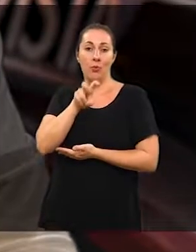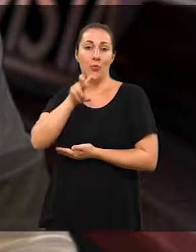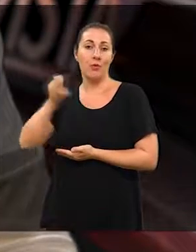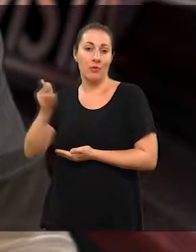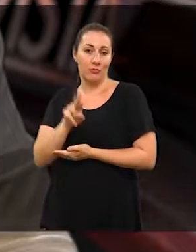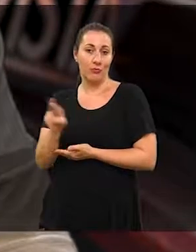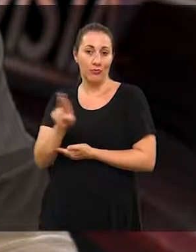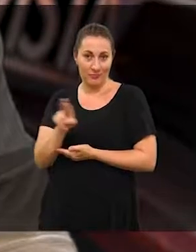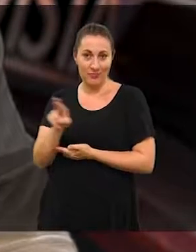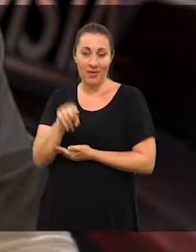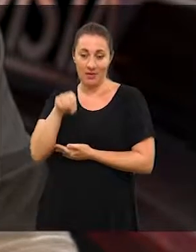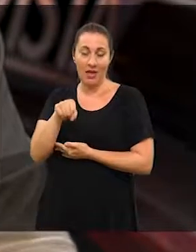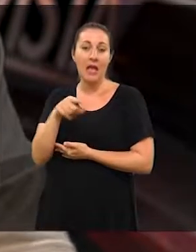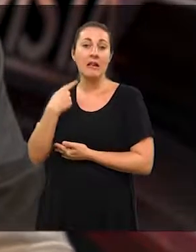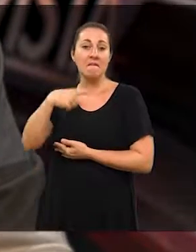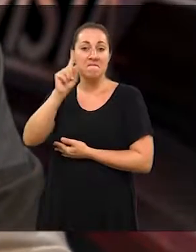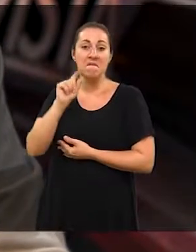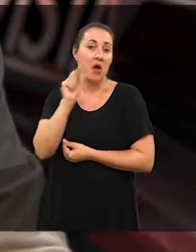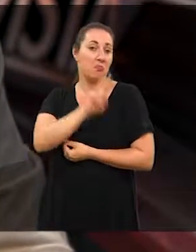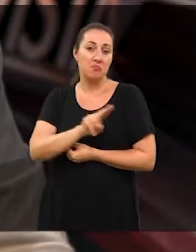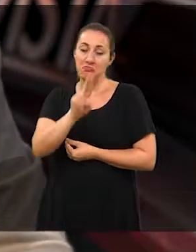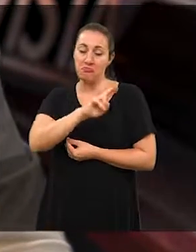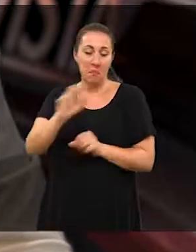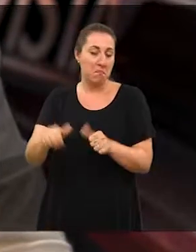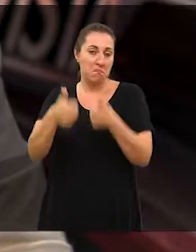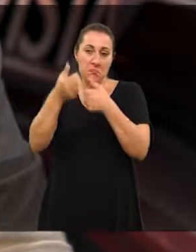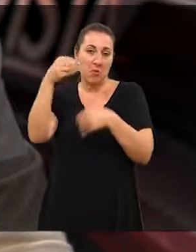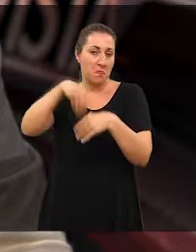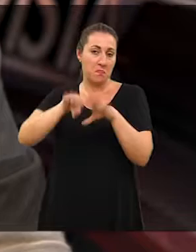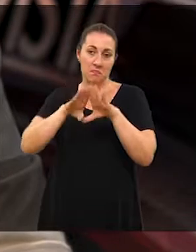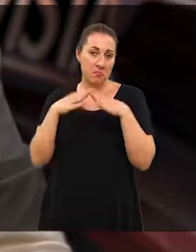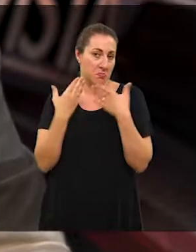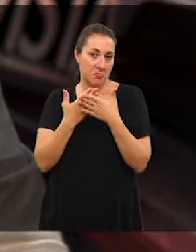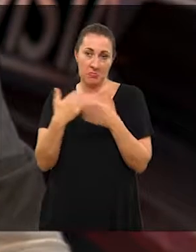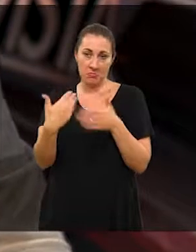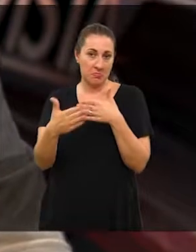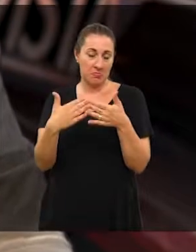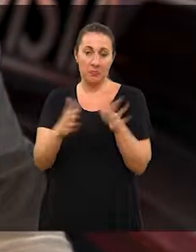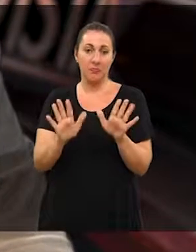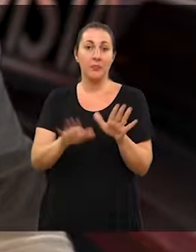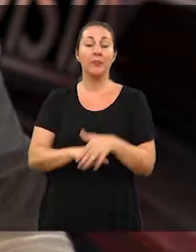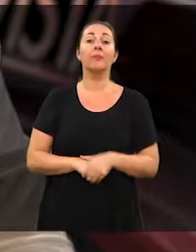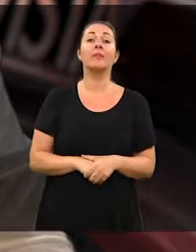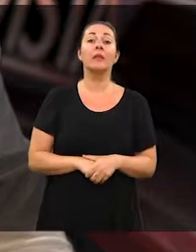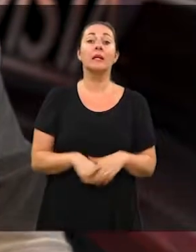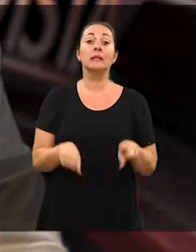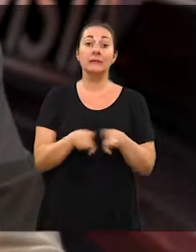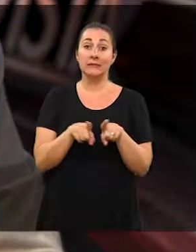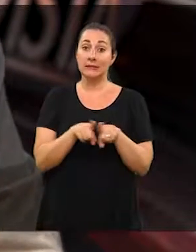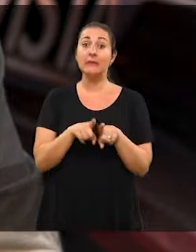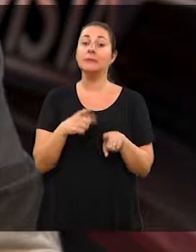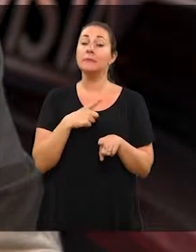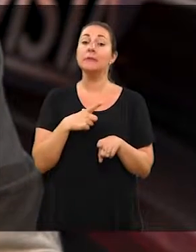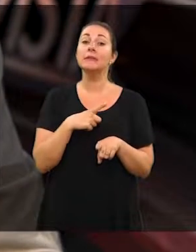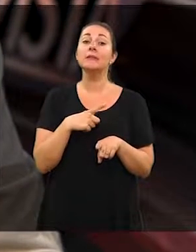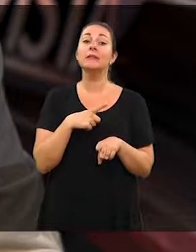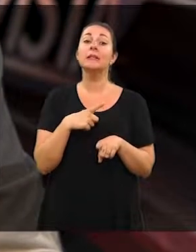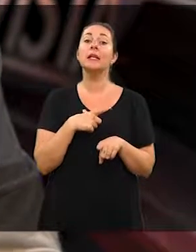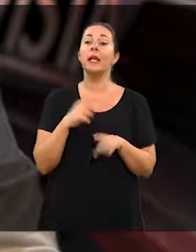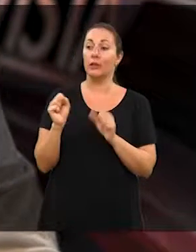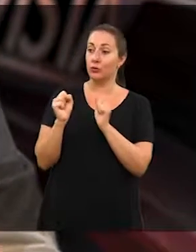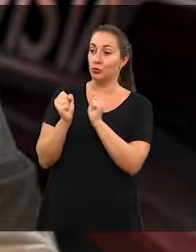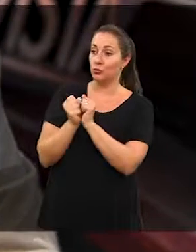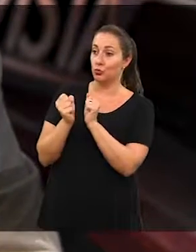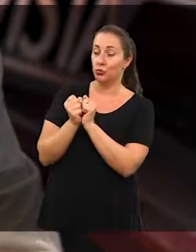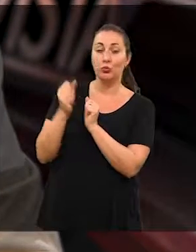uma quantia de R$1.500 para eles fazerem as melhorias e as reformas, o que eles acharem que é necessário. Além disso, também nós